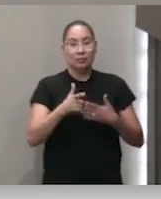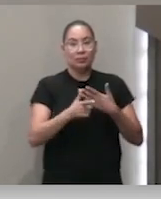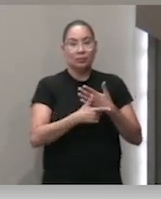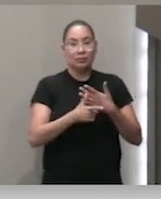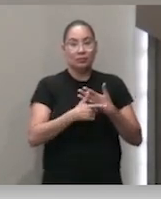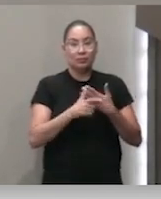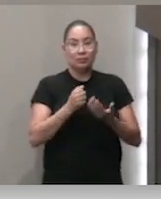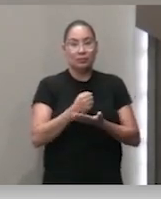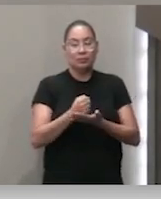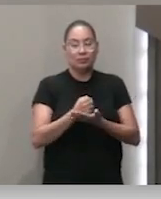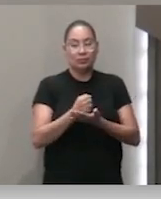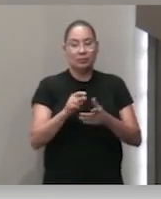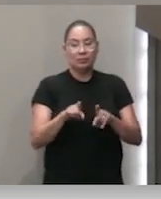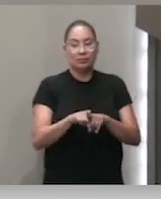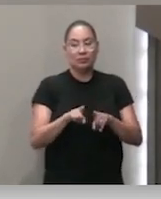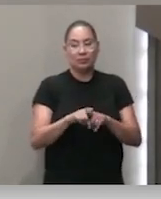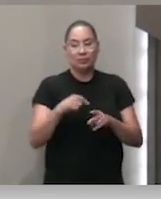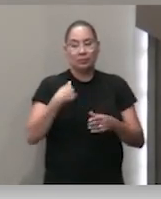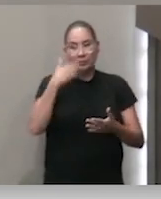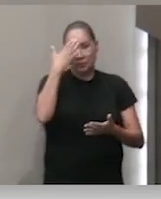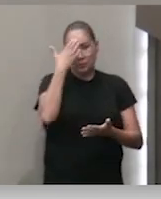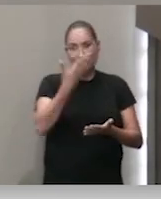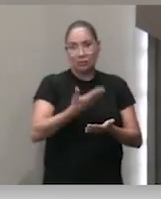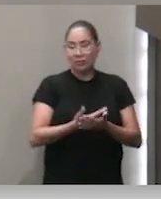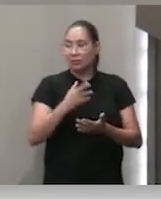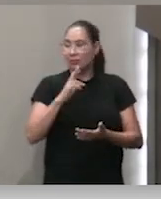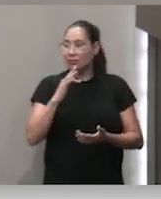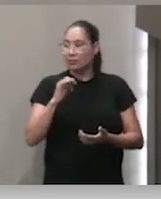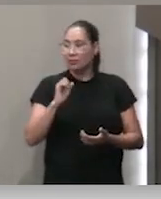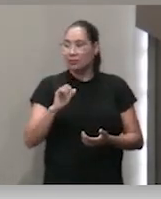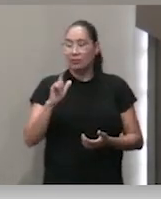nossa base. Eu acredito, vereador Rafael, e é